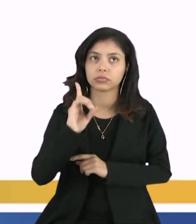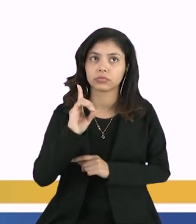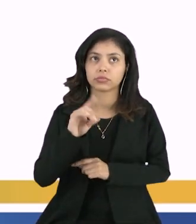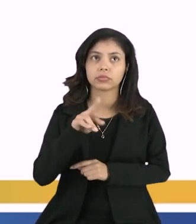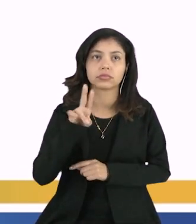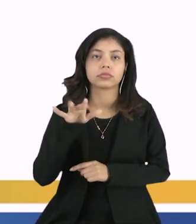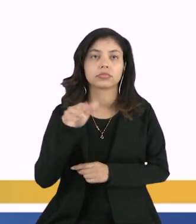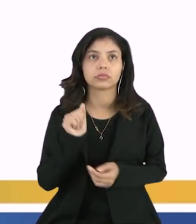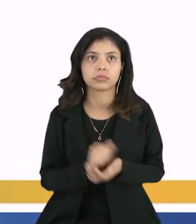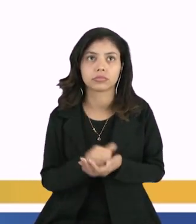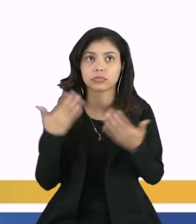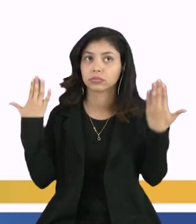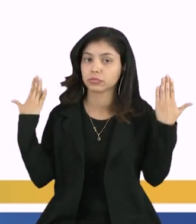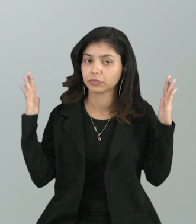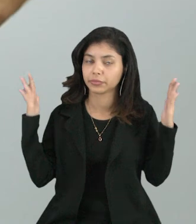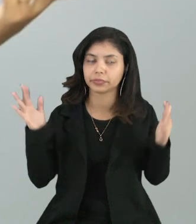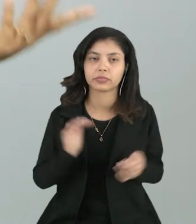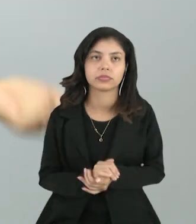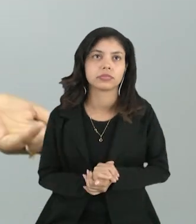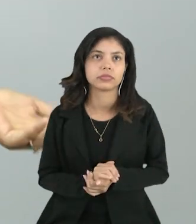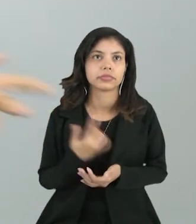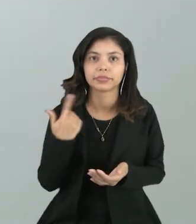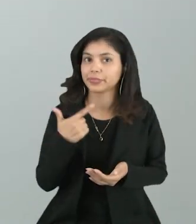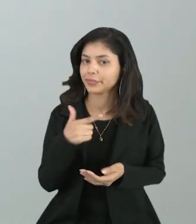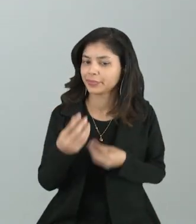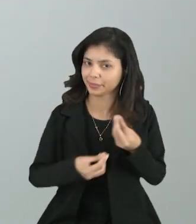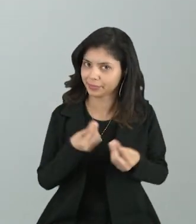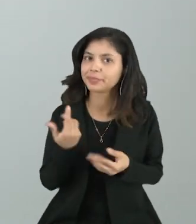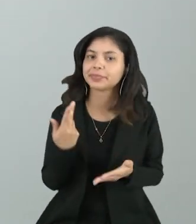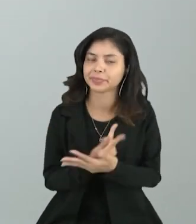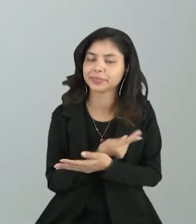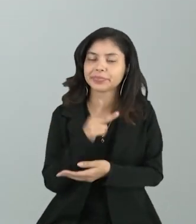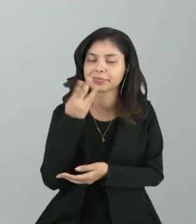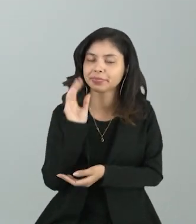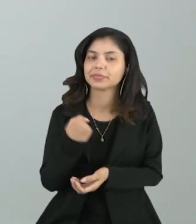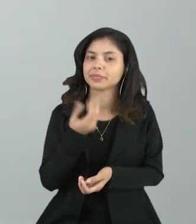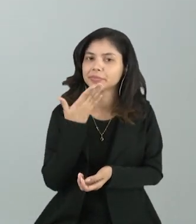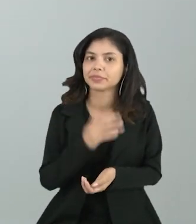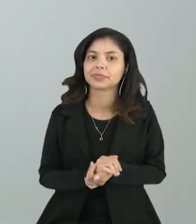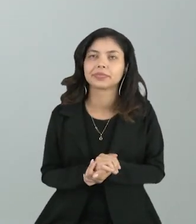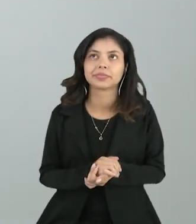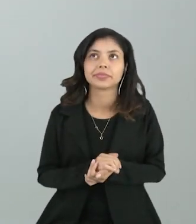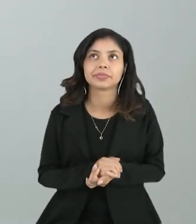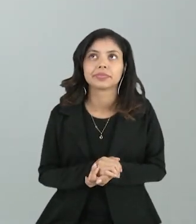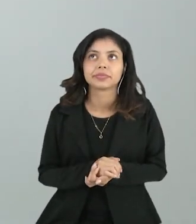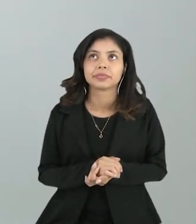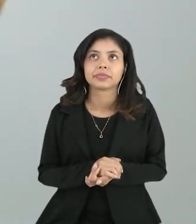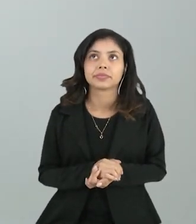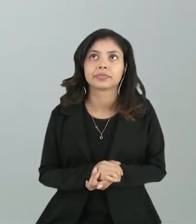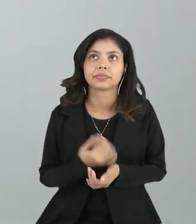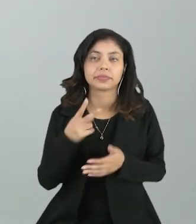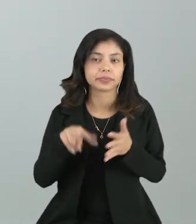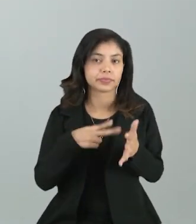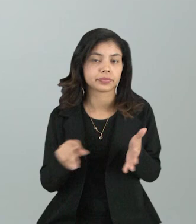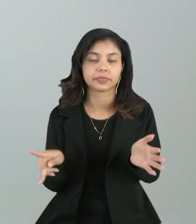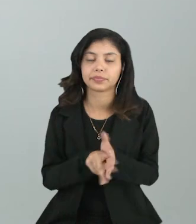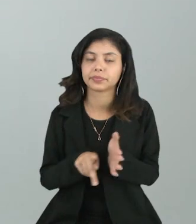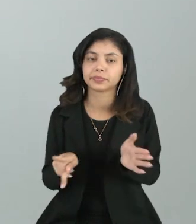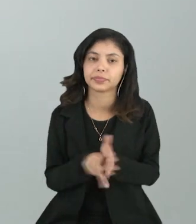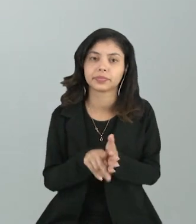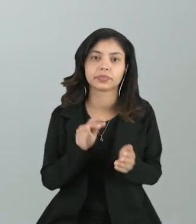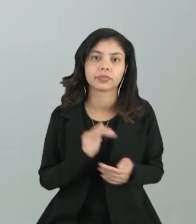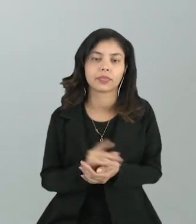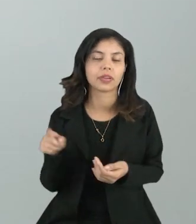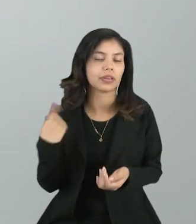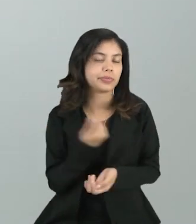mar abaixo, está correto. Também não tinha como errar, né, gente? A gente falou bem sobre essas danças típicas